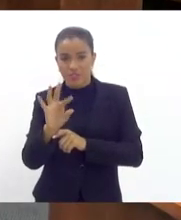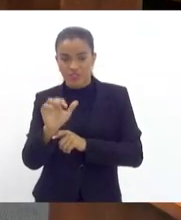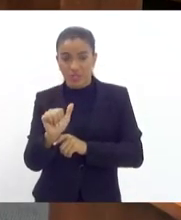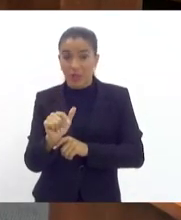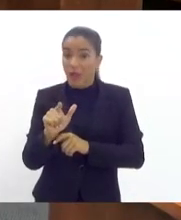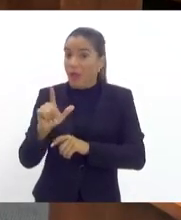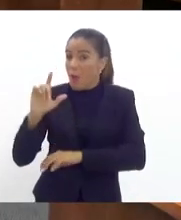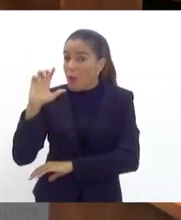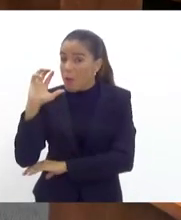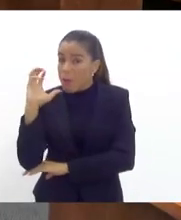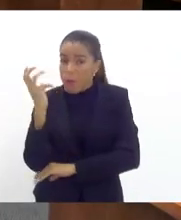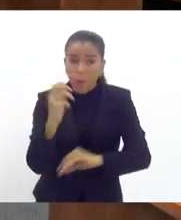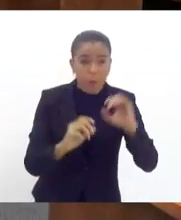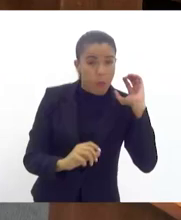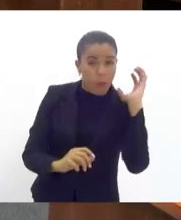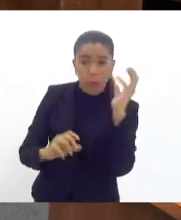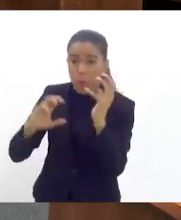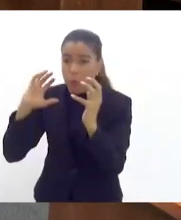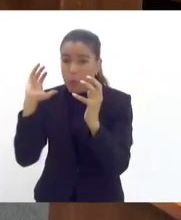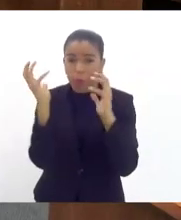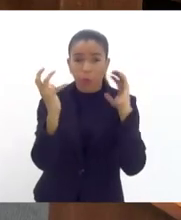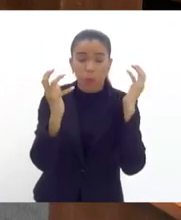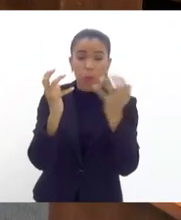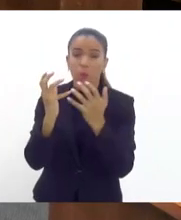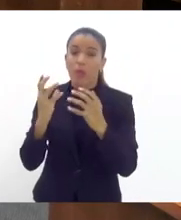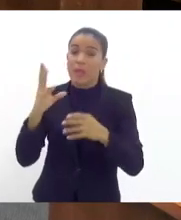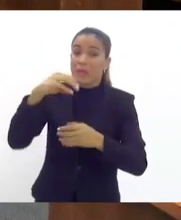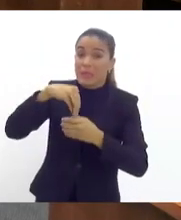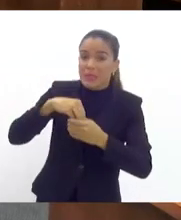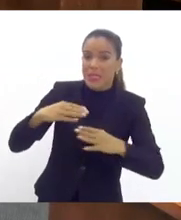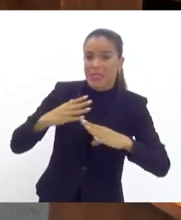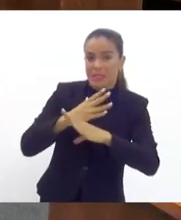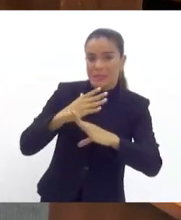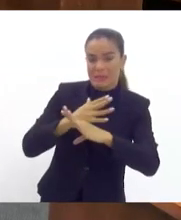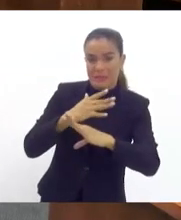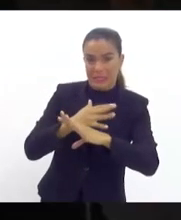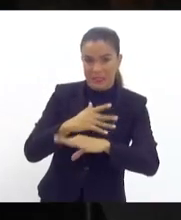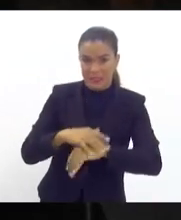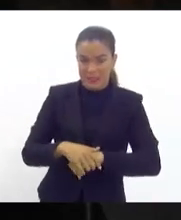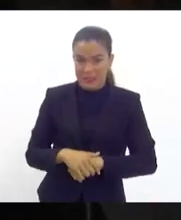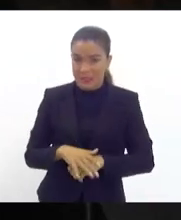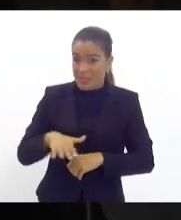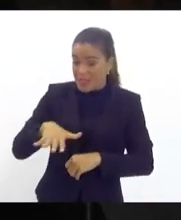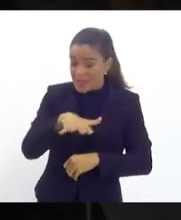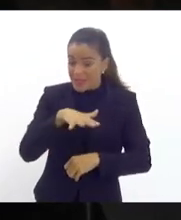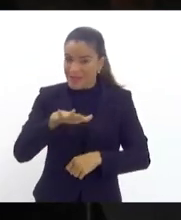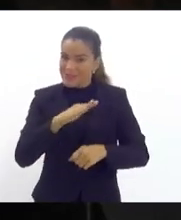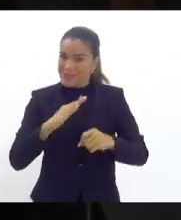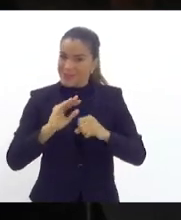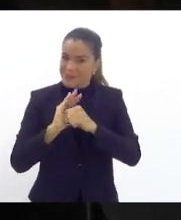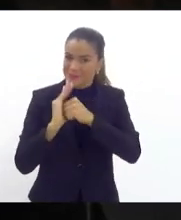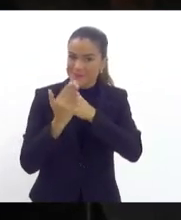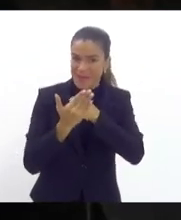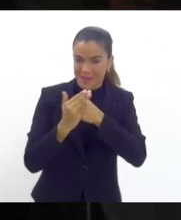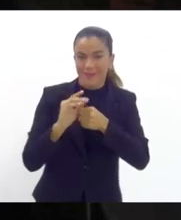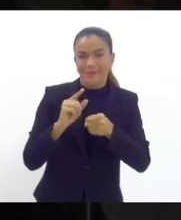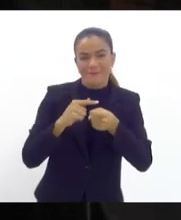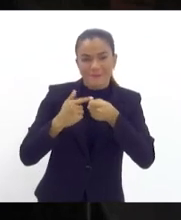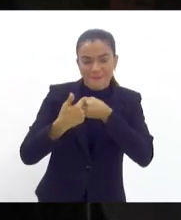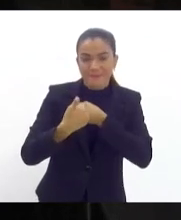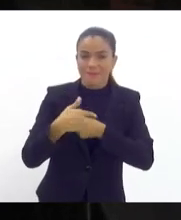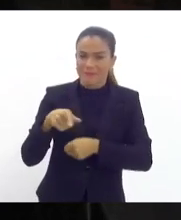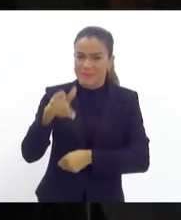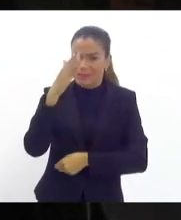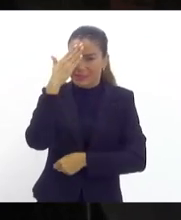floresta temos o privilégio de ter a maior Floresta Urbana dentro do nosso bairro então privilégio ímpar o senhor sabe muito bem